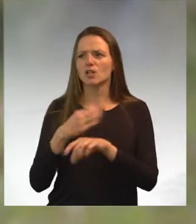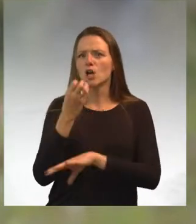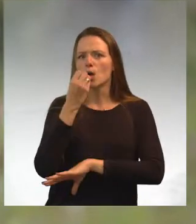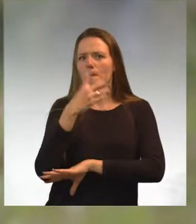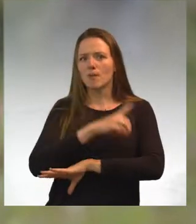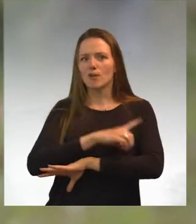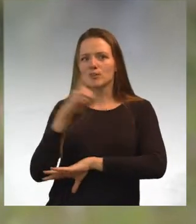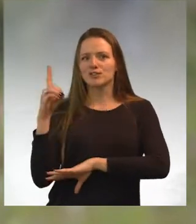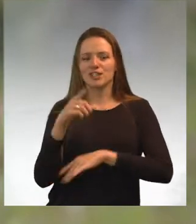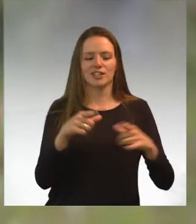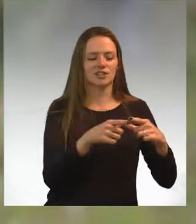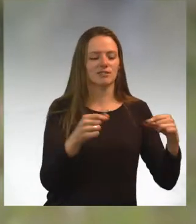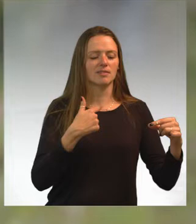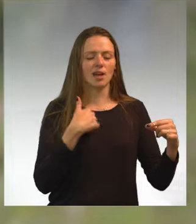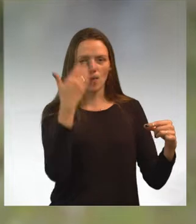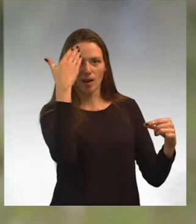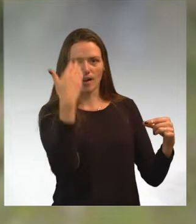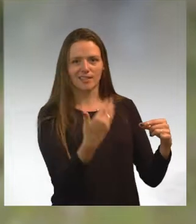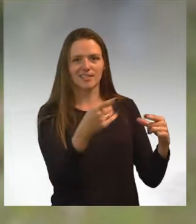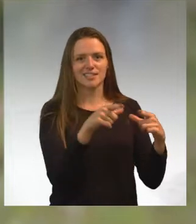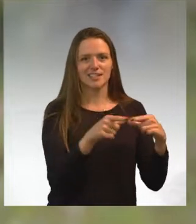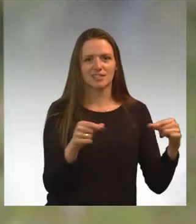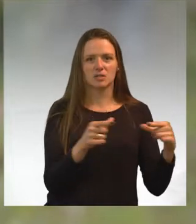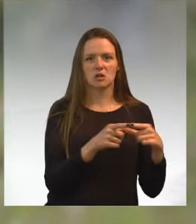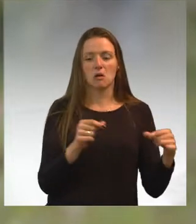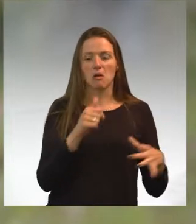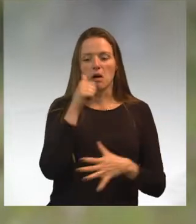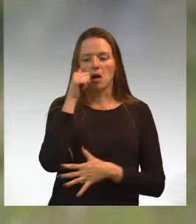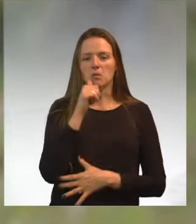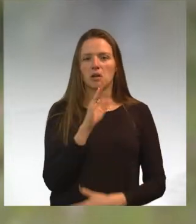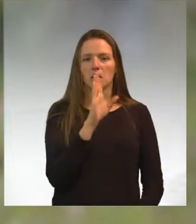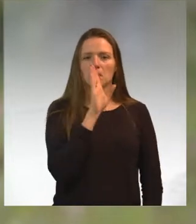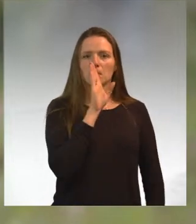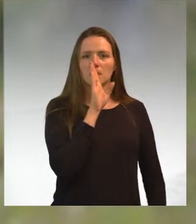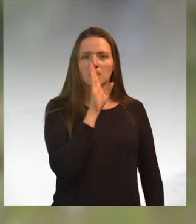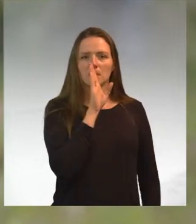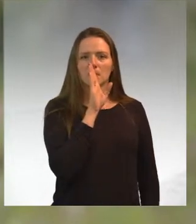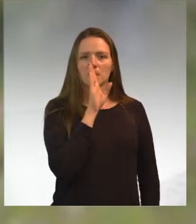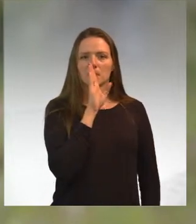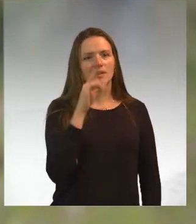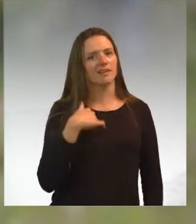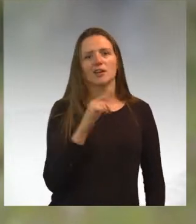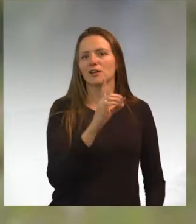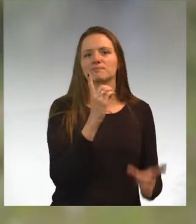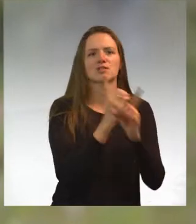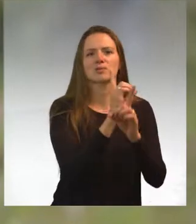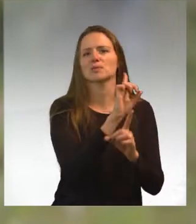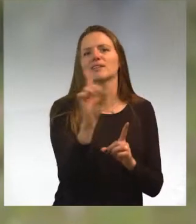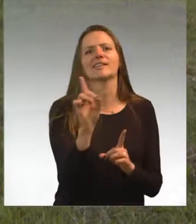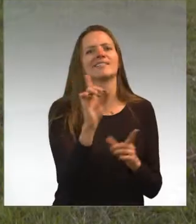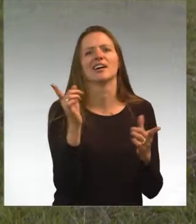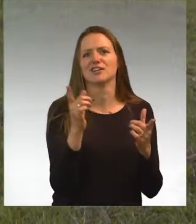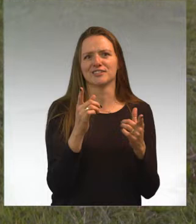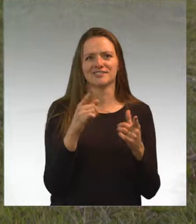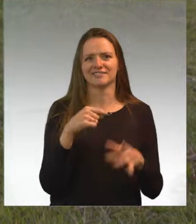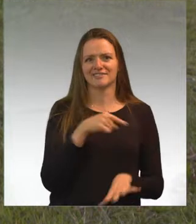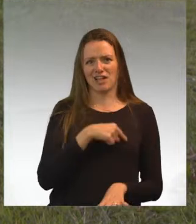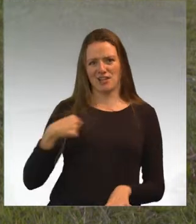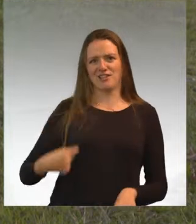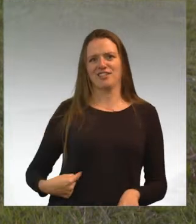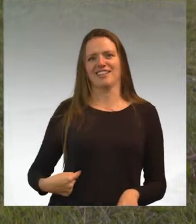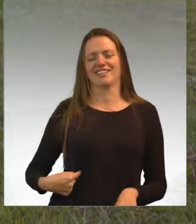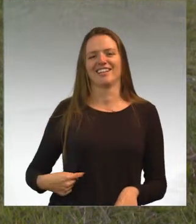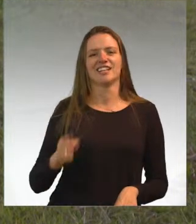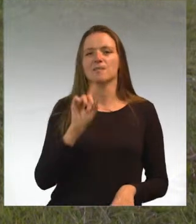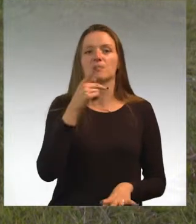em chinês, agradeci em chinês, ela não falou nada. Aí eu descobri que elas não são chinesas, elas